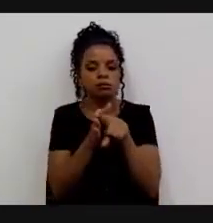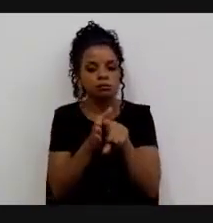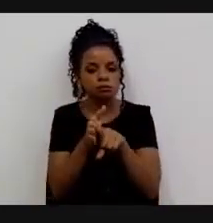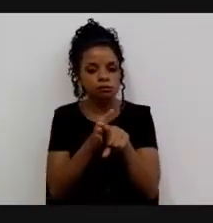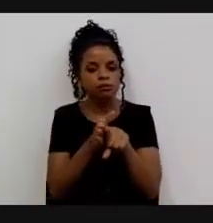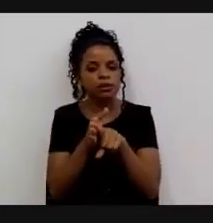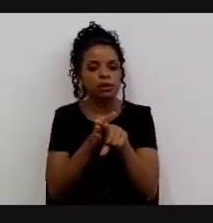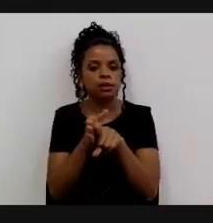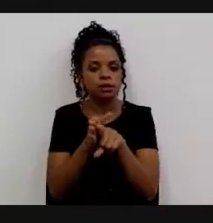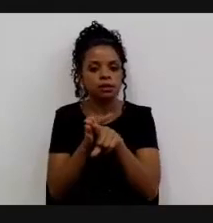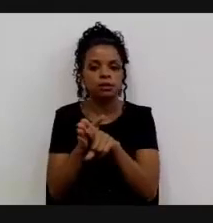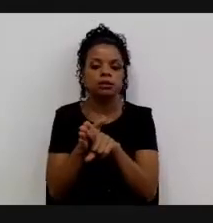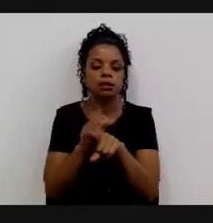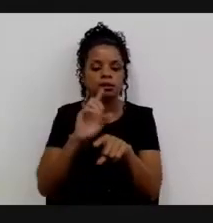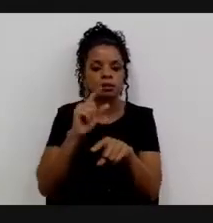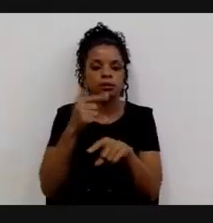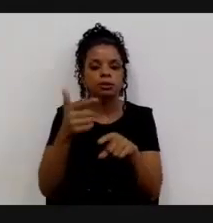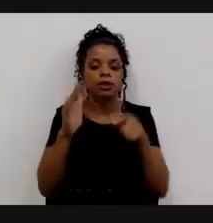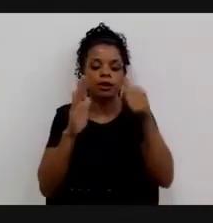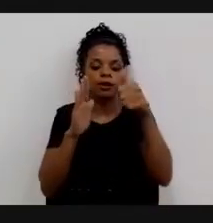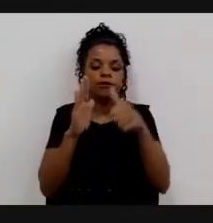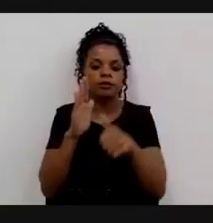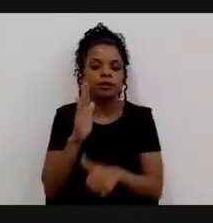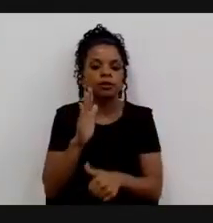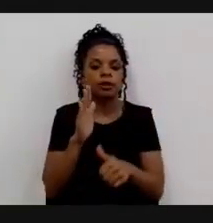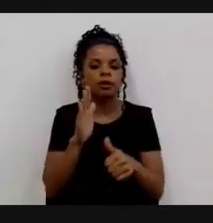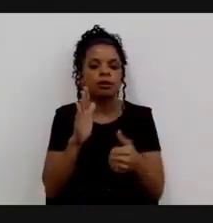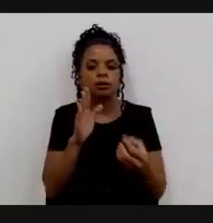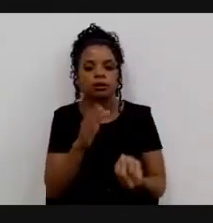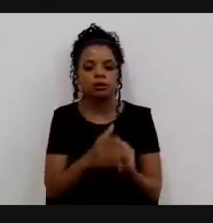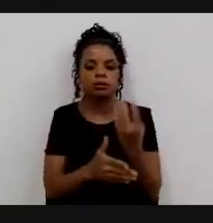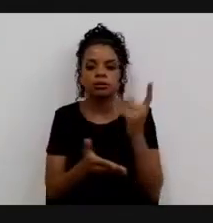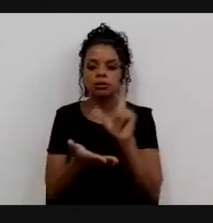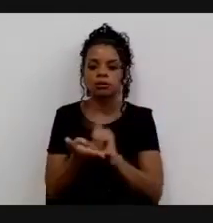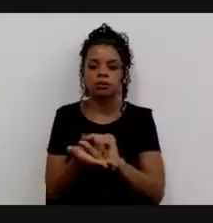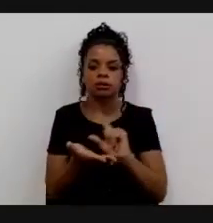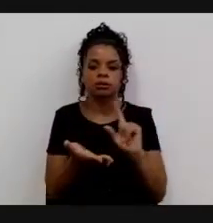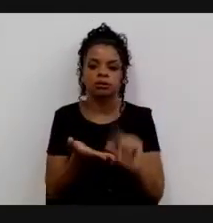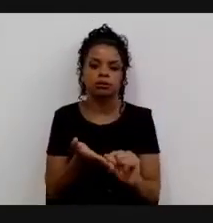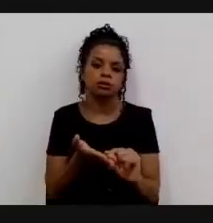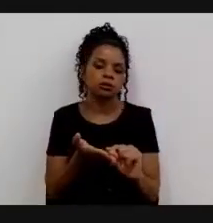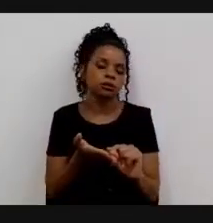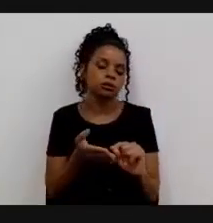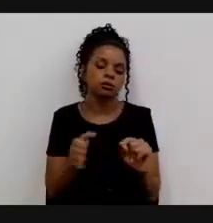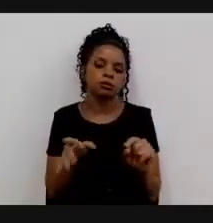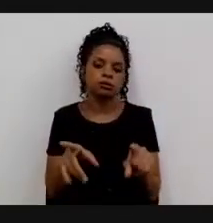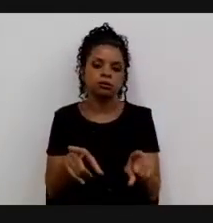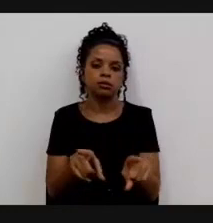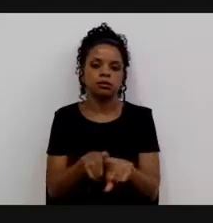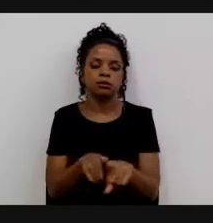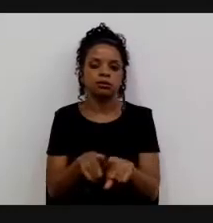trabalhar em cima desses dados na elaboração de artigos e outras